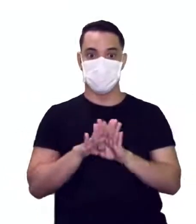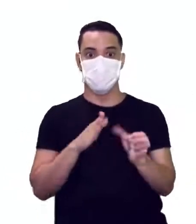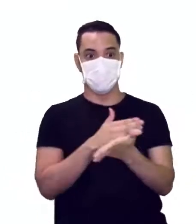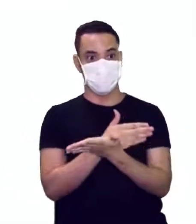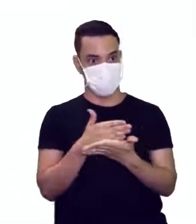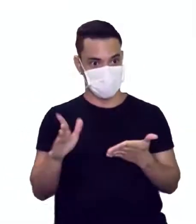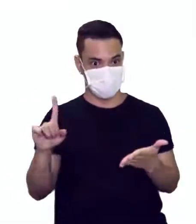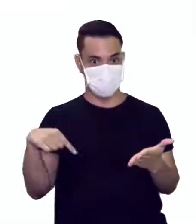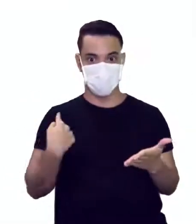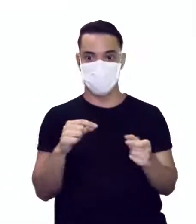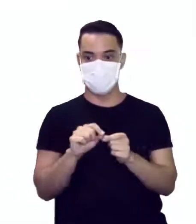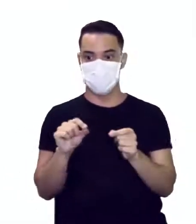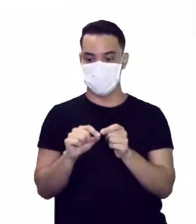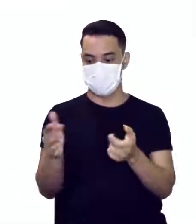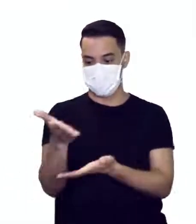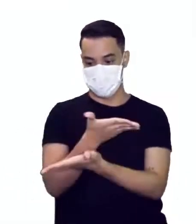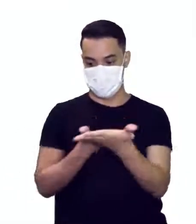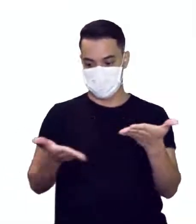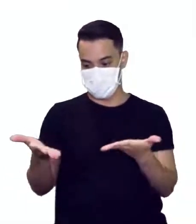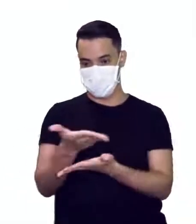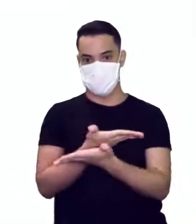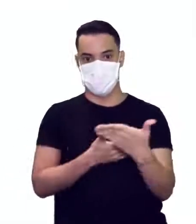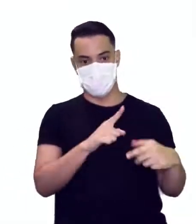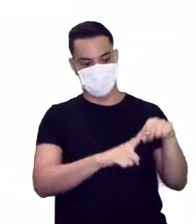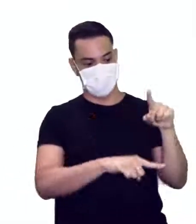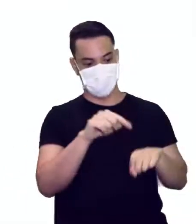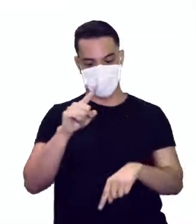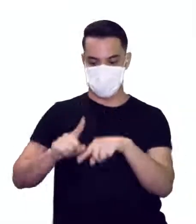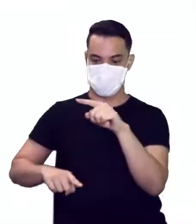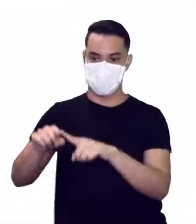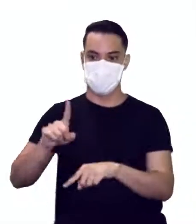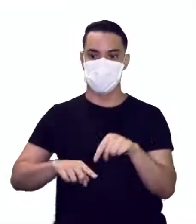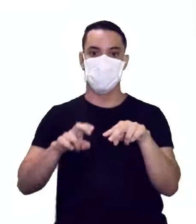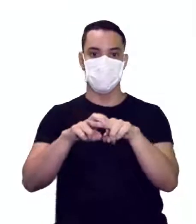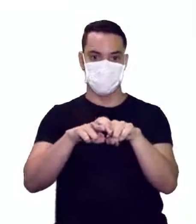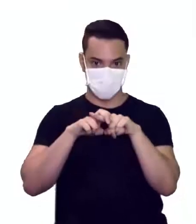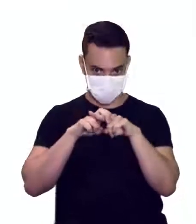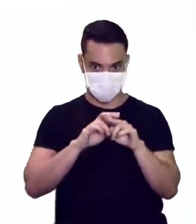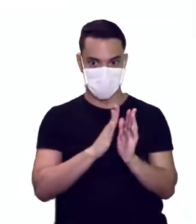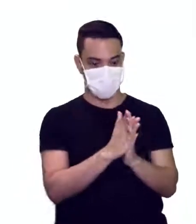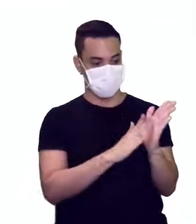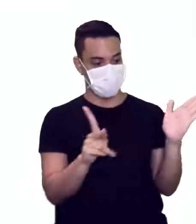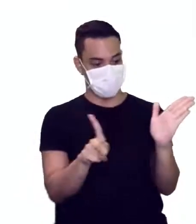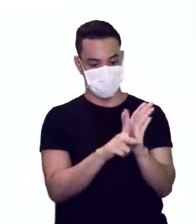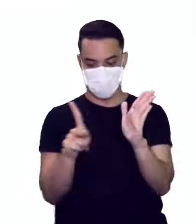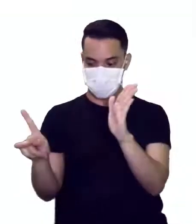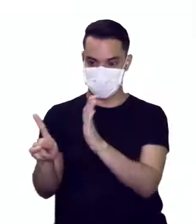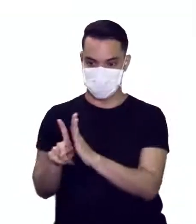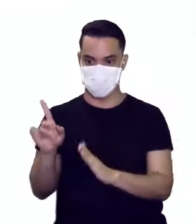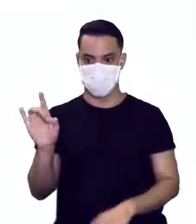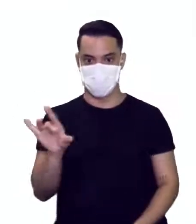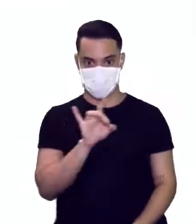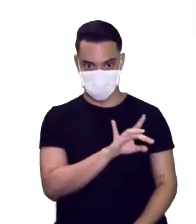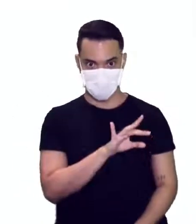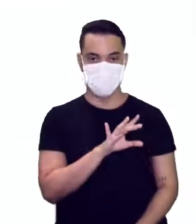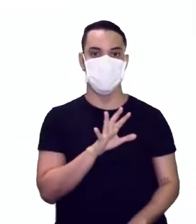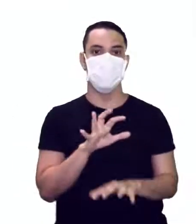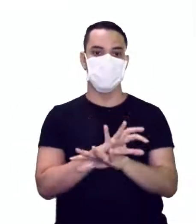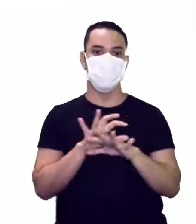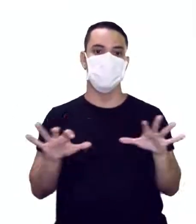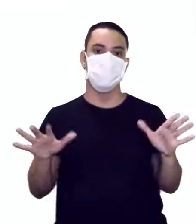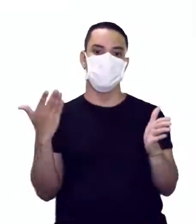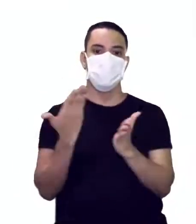a interação desses materiais através de atrito, contato e indução, e dessa